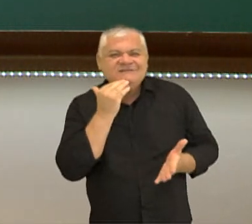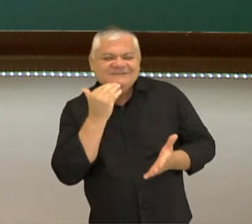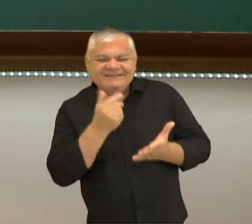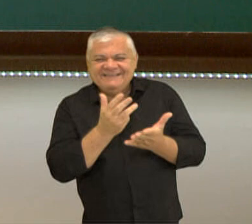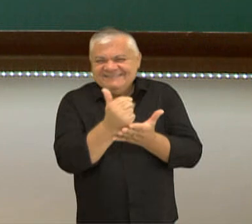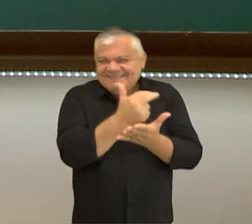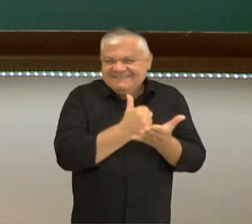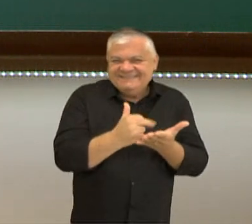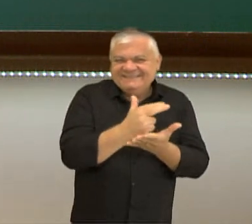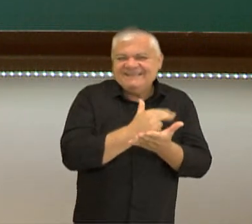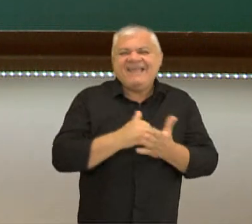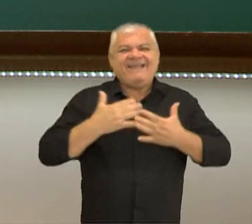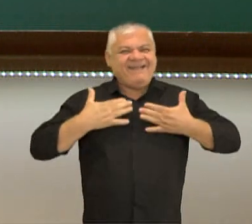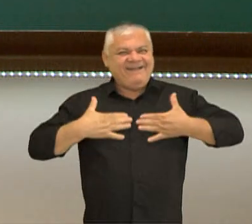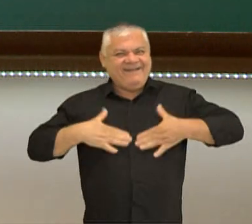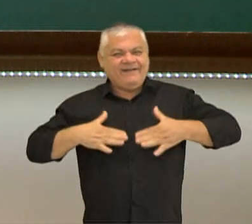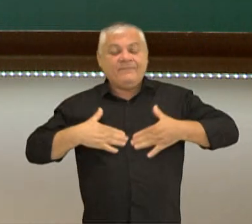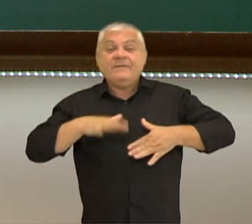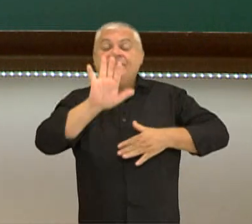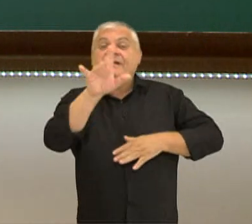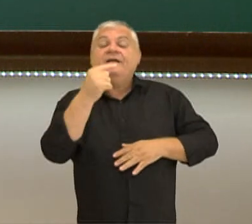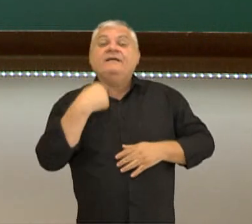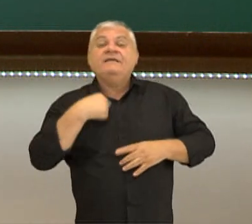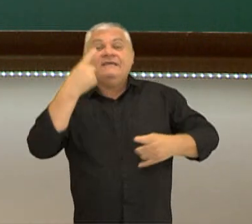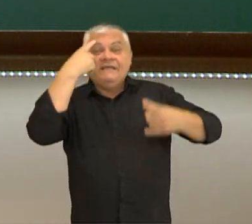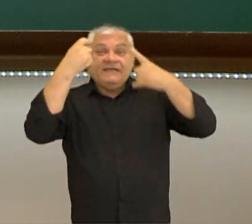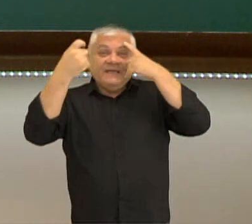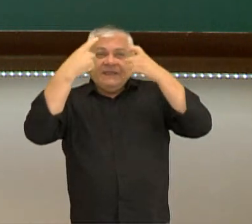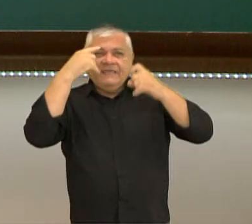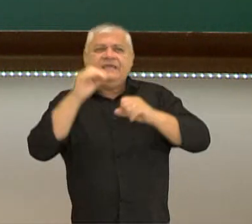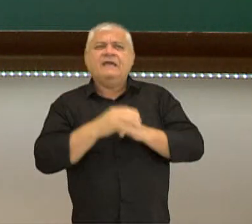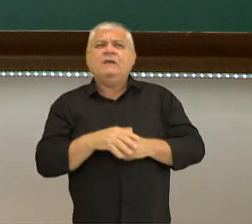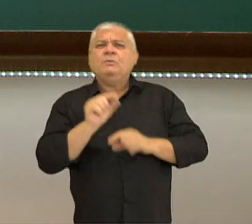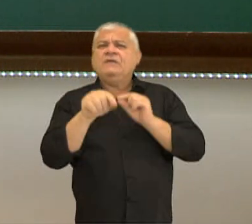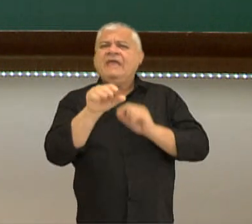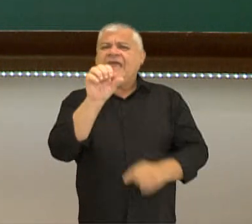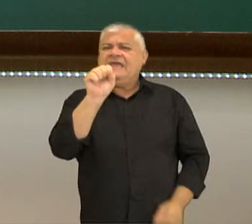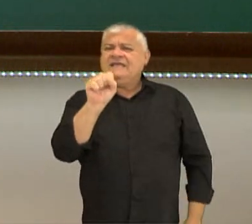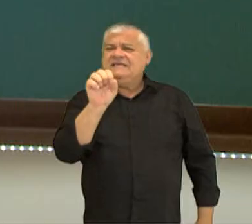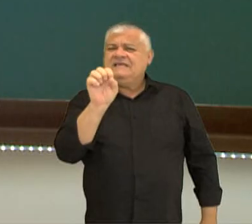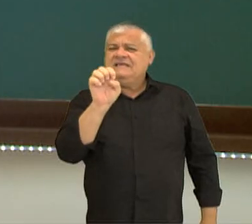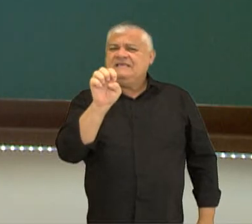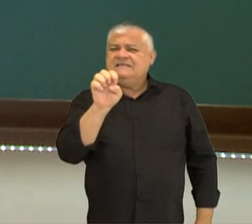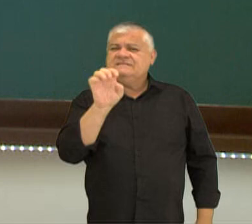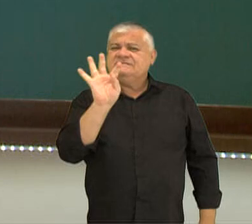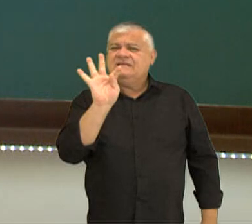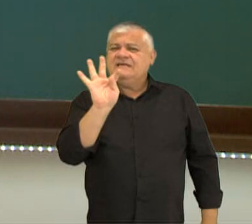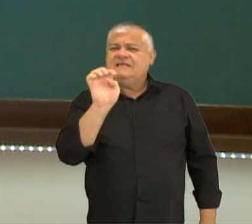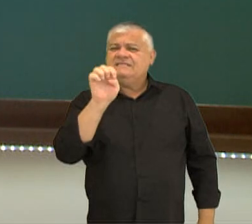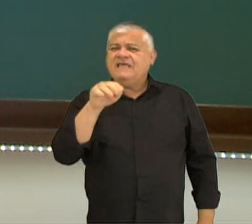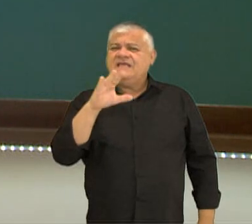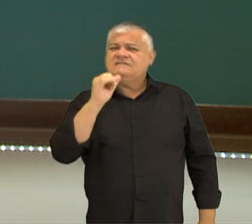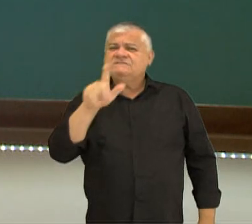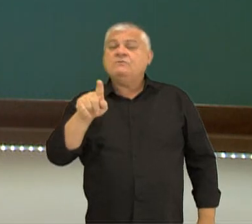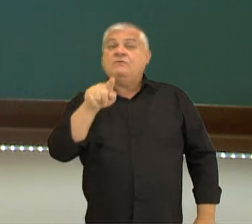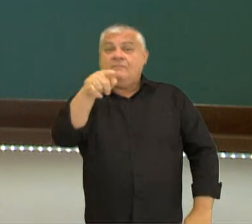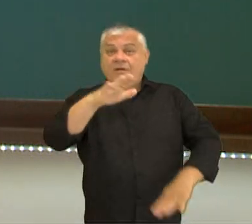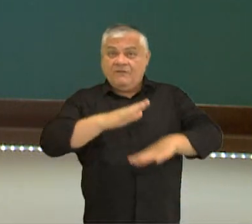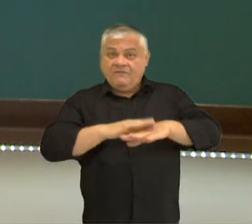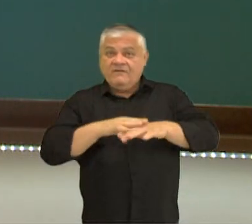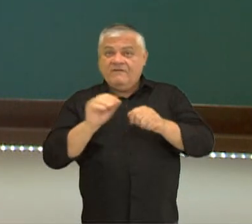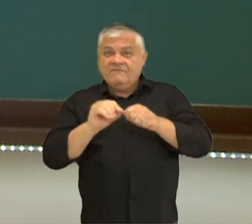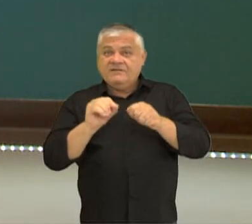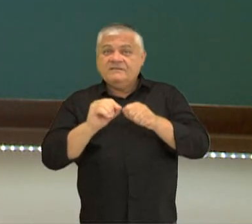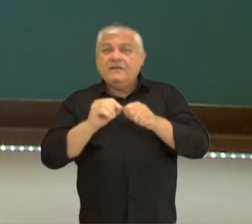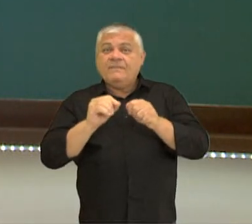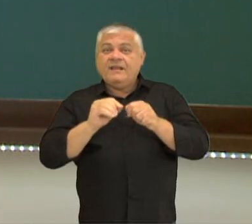com calma, né? Então, fazer aqui, ó, criar um stencil. O que é esse stencil? É um molde que até,